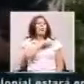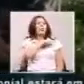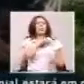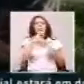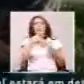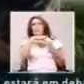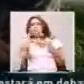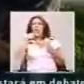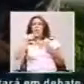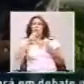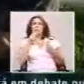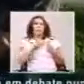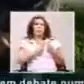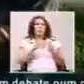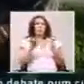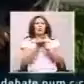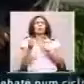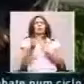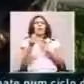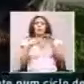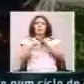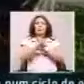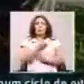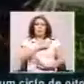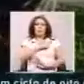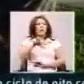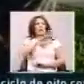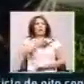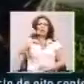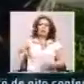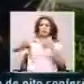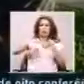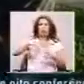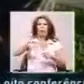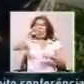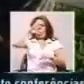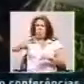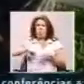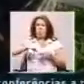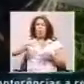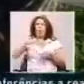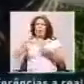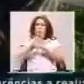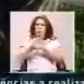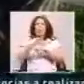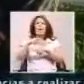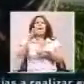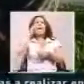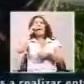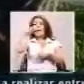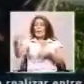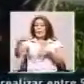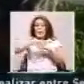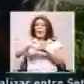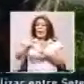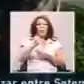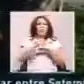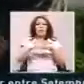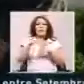às praxes e da integração que este movimento pode significar. Considera que quem não faz parte da praxe depois fica desintegrado de toda a